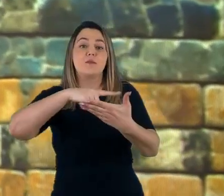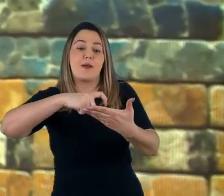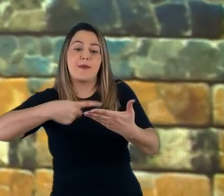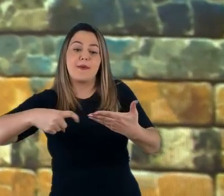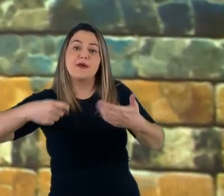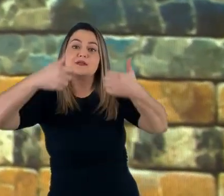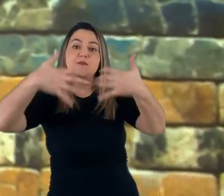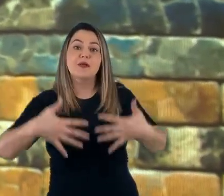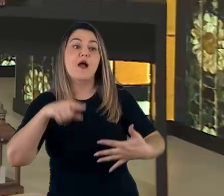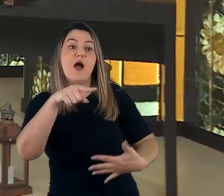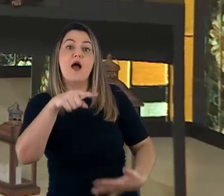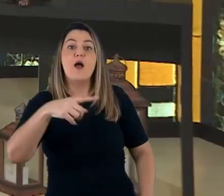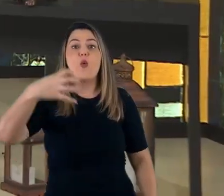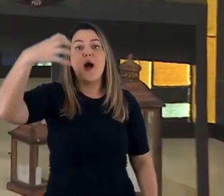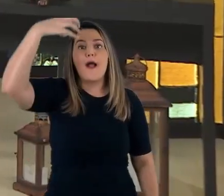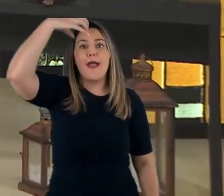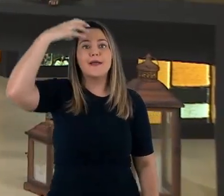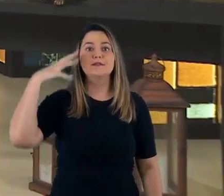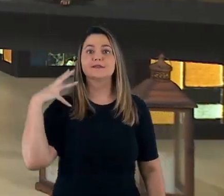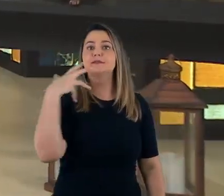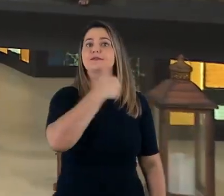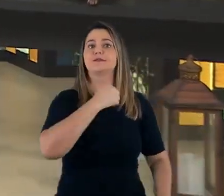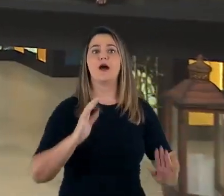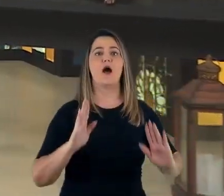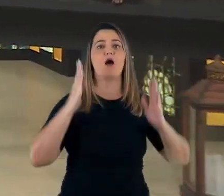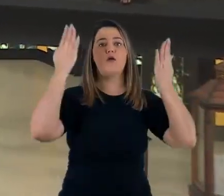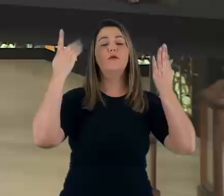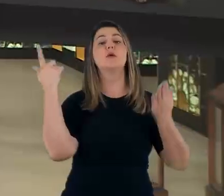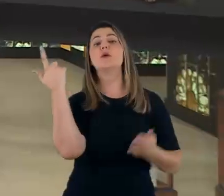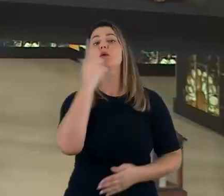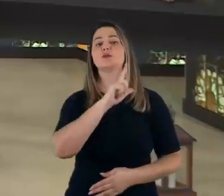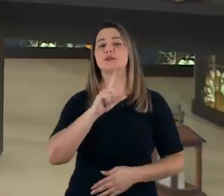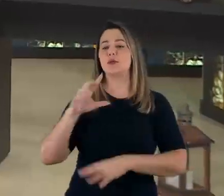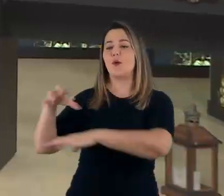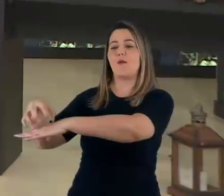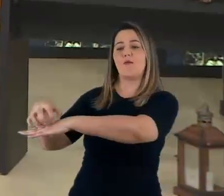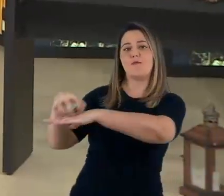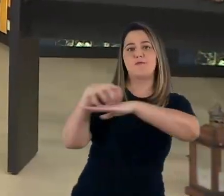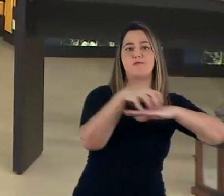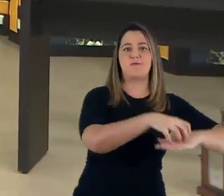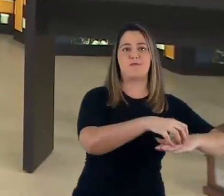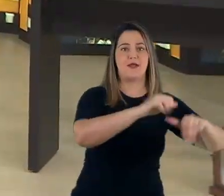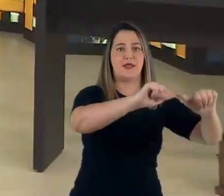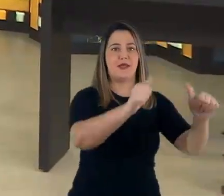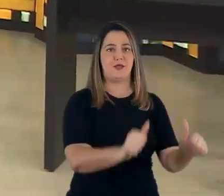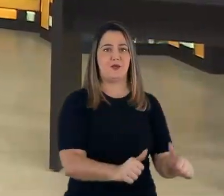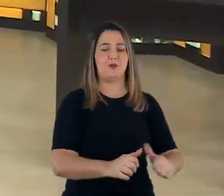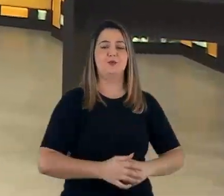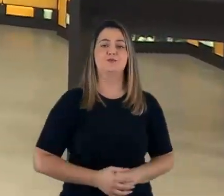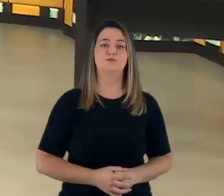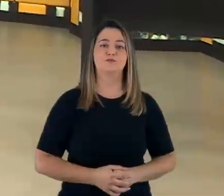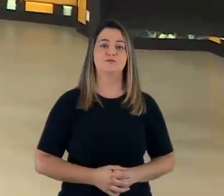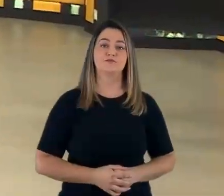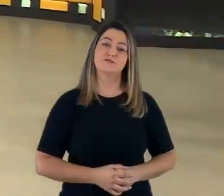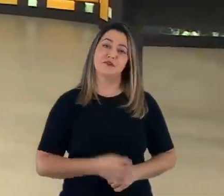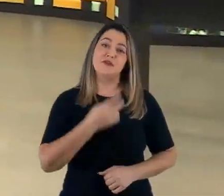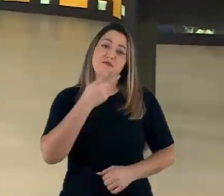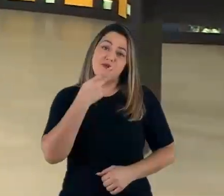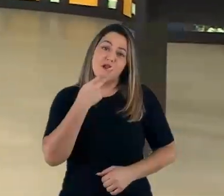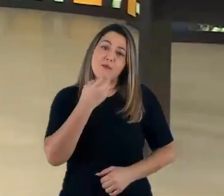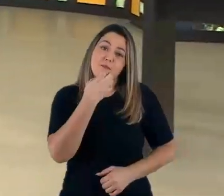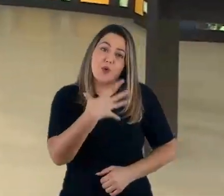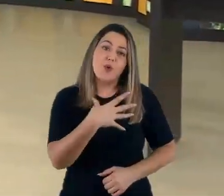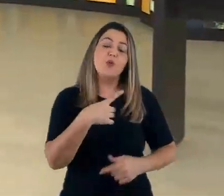um rei messiânico. O texto conta que as duas primeiras estadas da imagem em terras estrangeiras foram muito